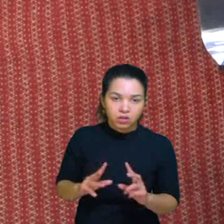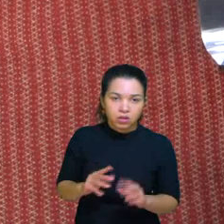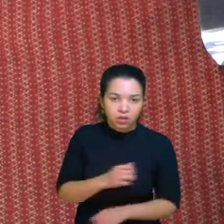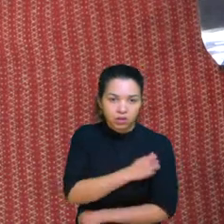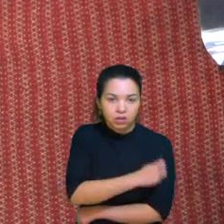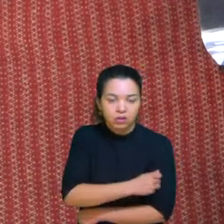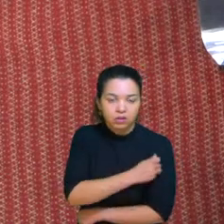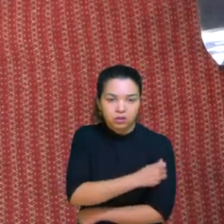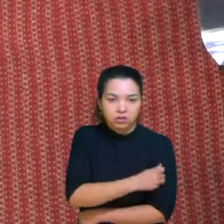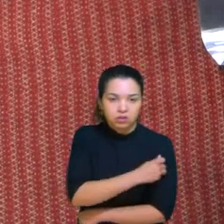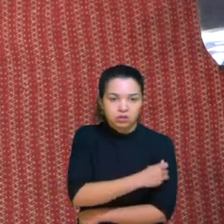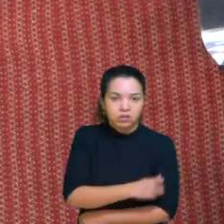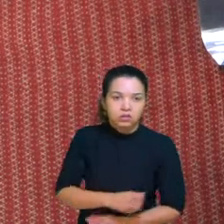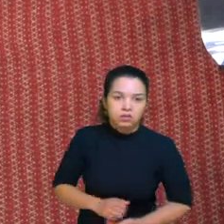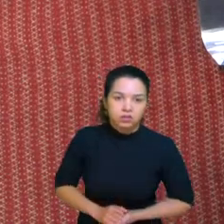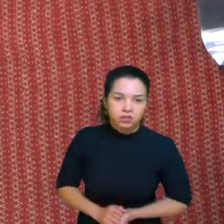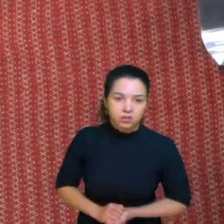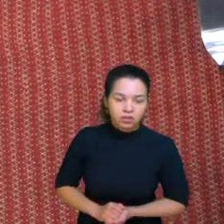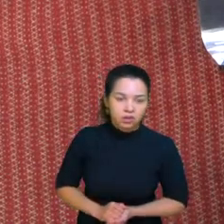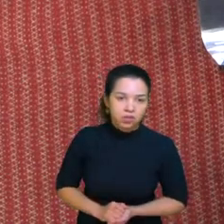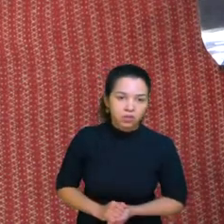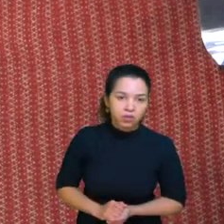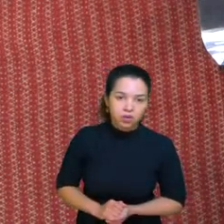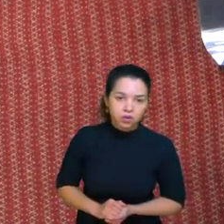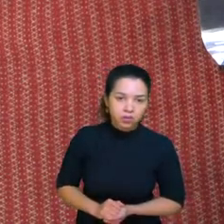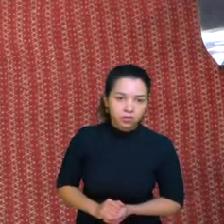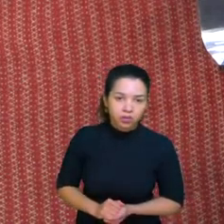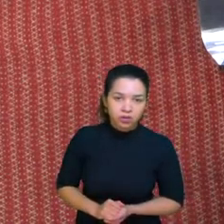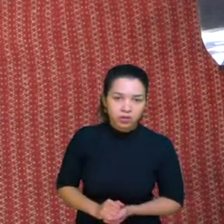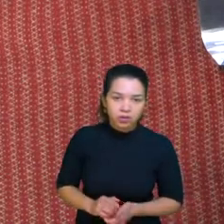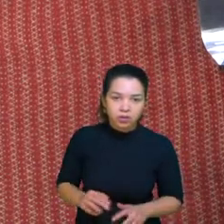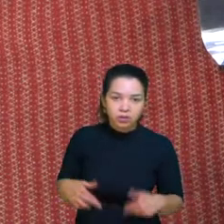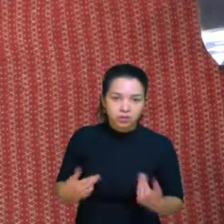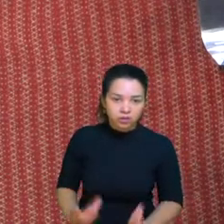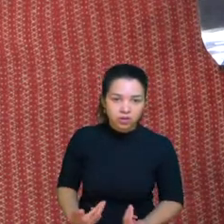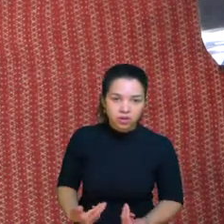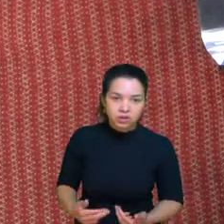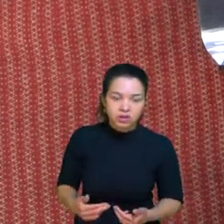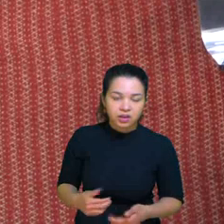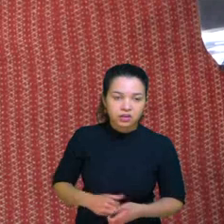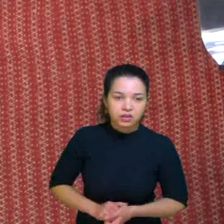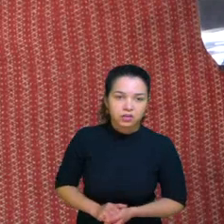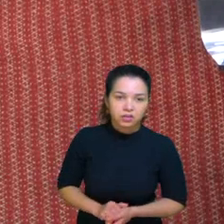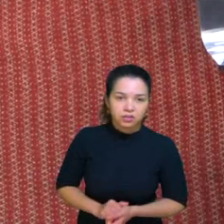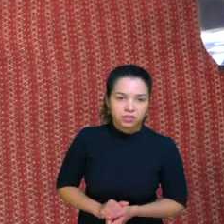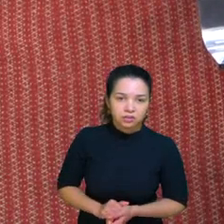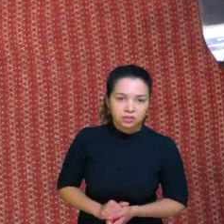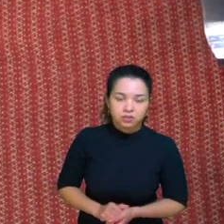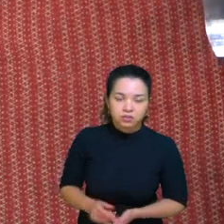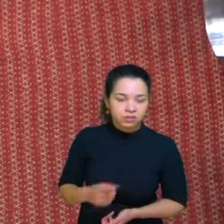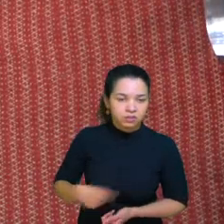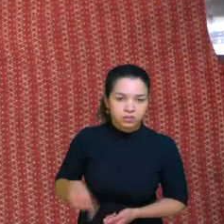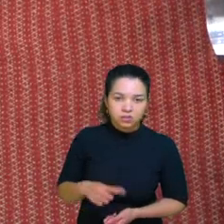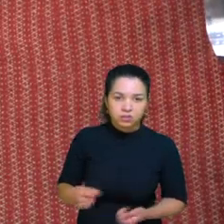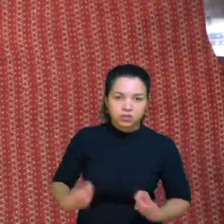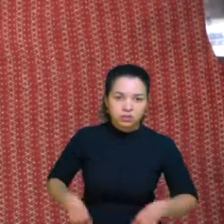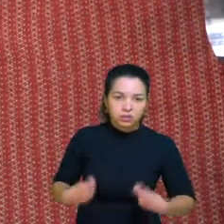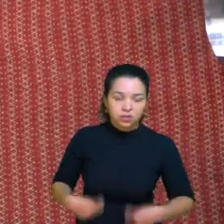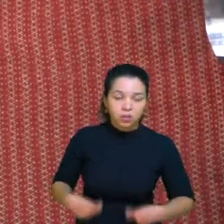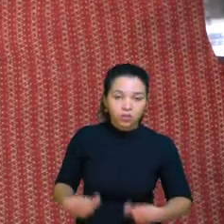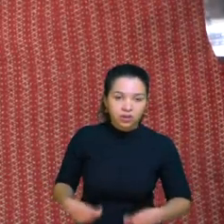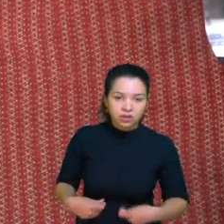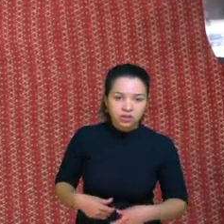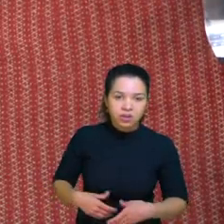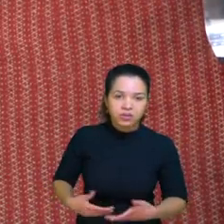de fazer o calendário das redes não se pensa nesse tempo para a formação continuada deixa-se um